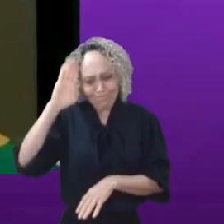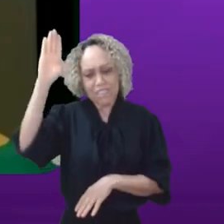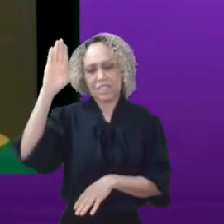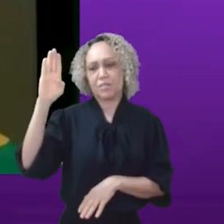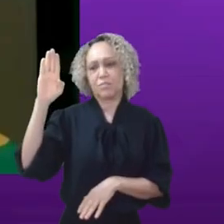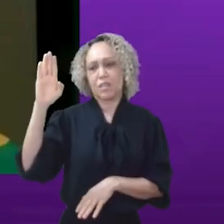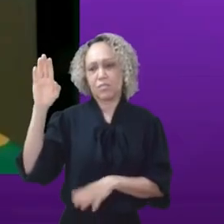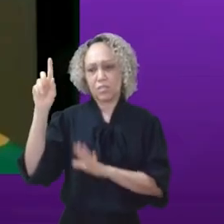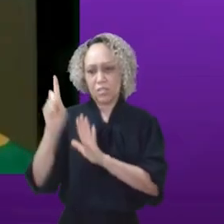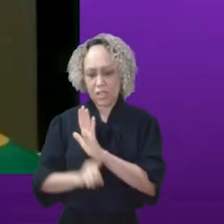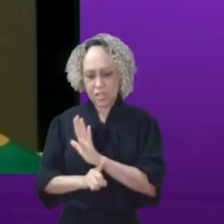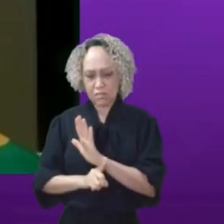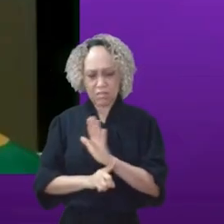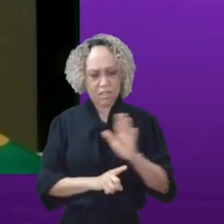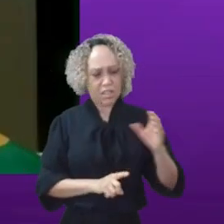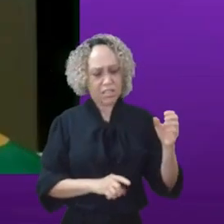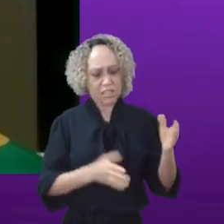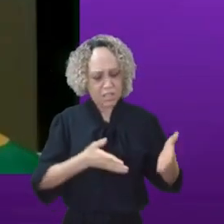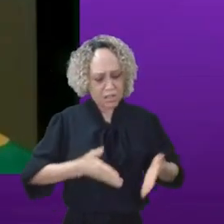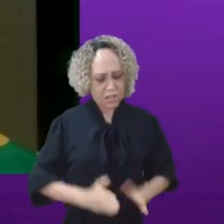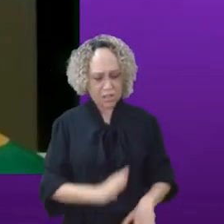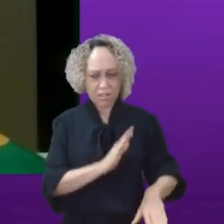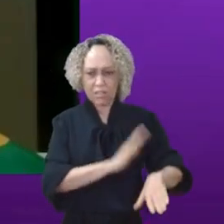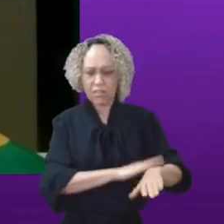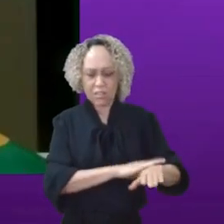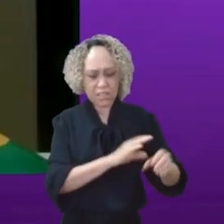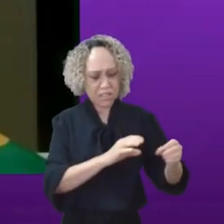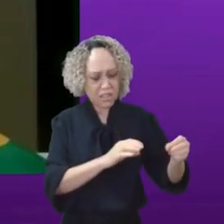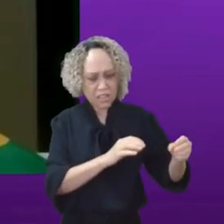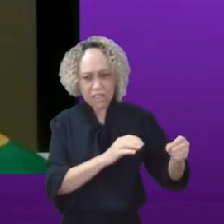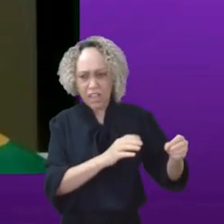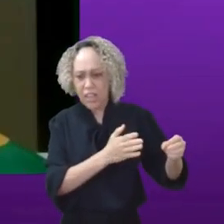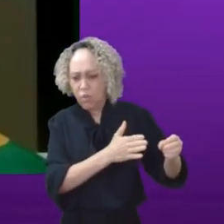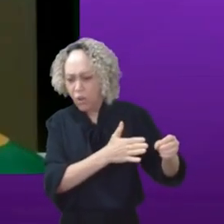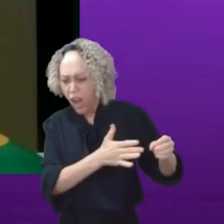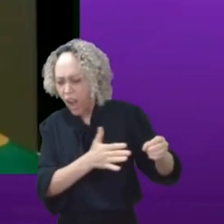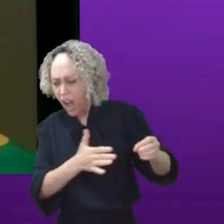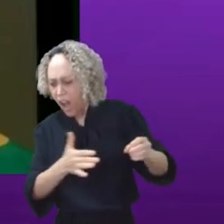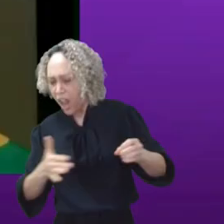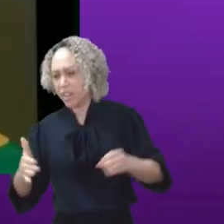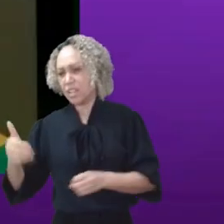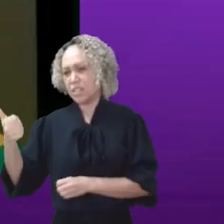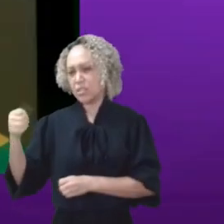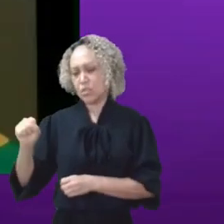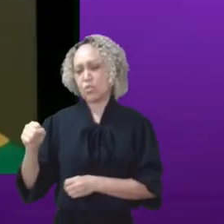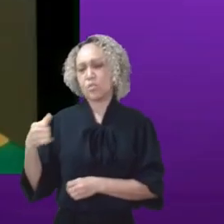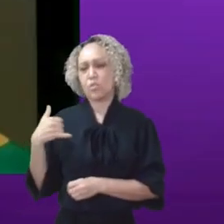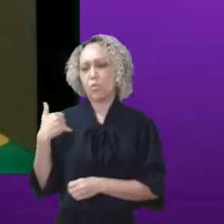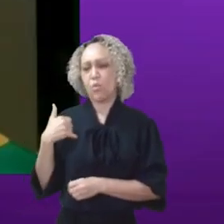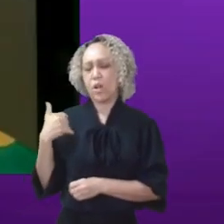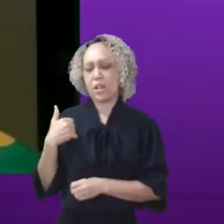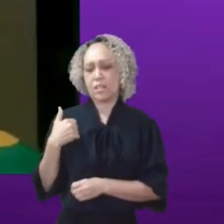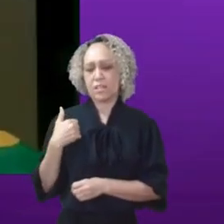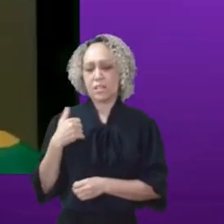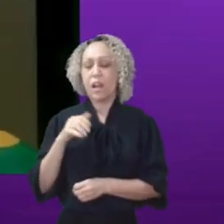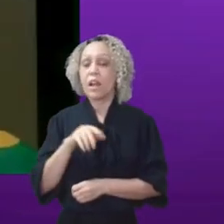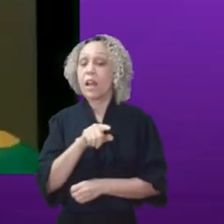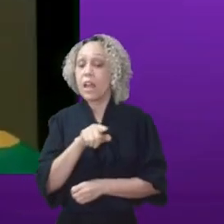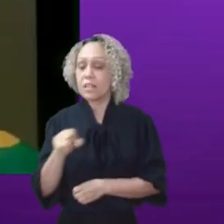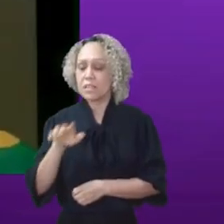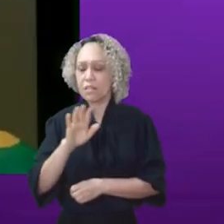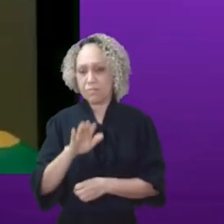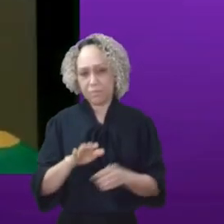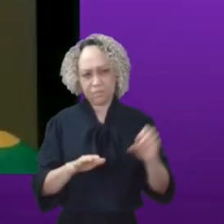do zero, do nascimento até os 18 anos. Crianças e adolescentes são consideradas as crianças que têm